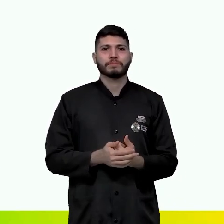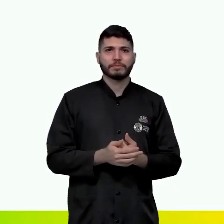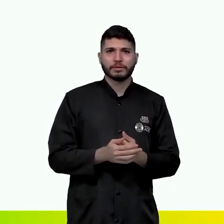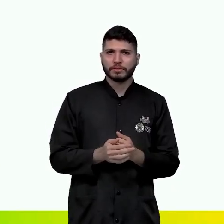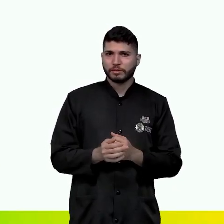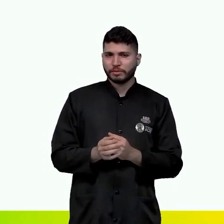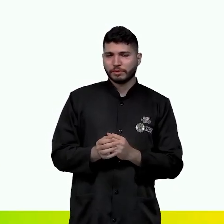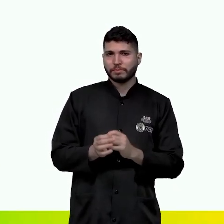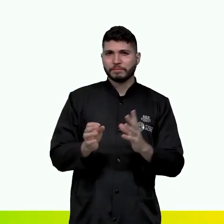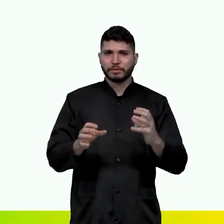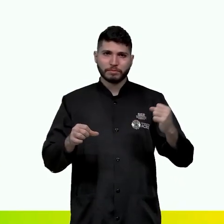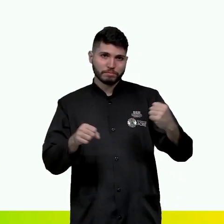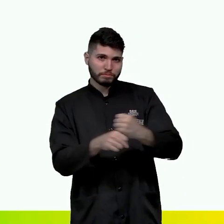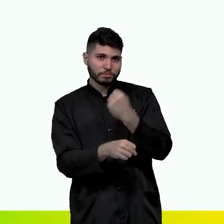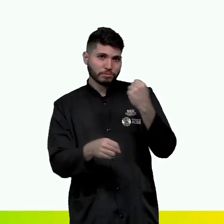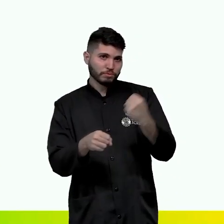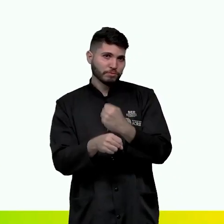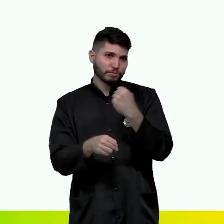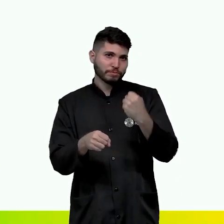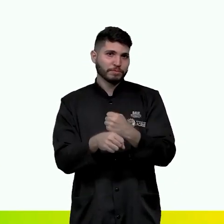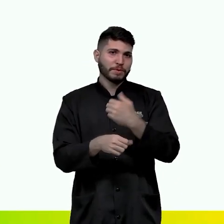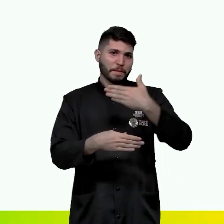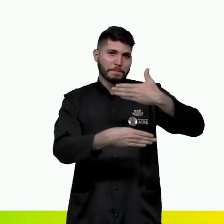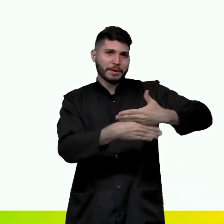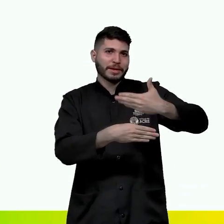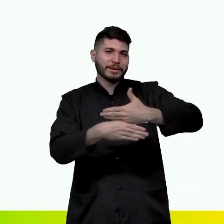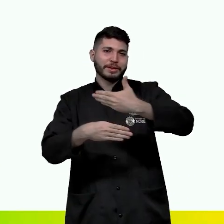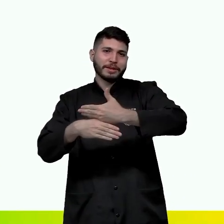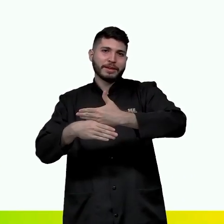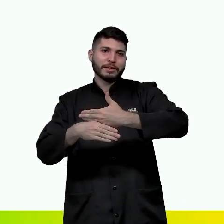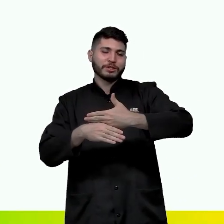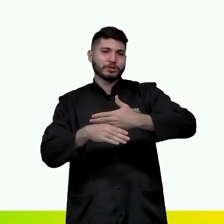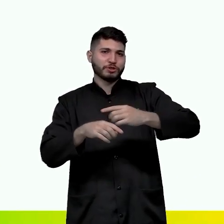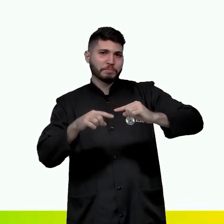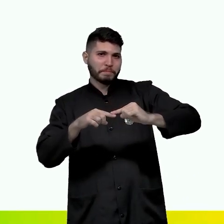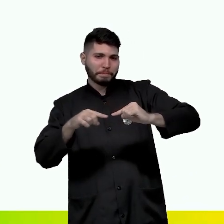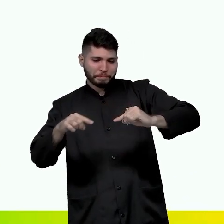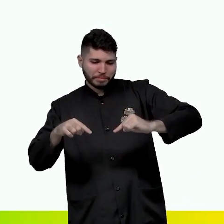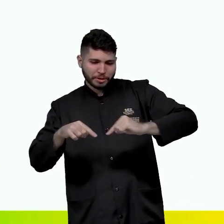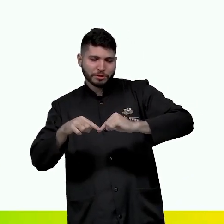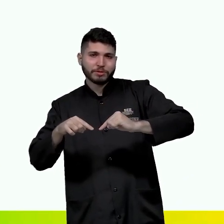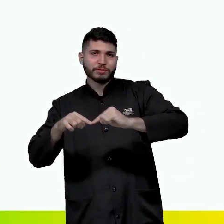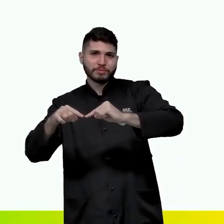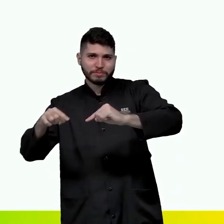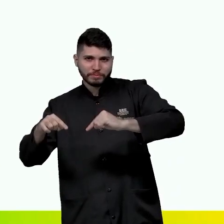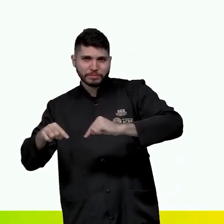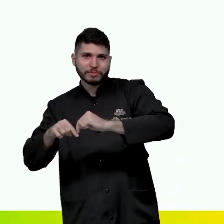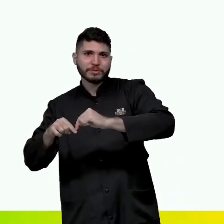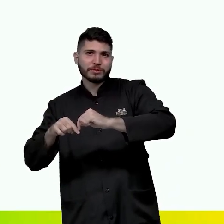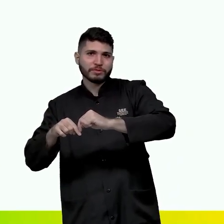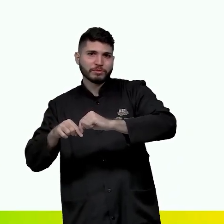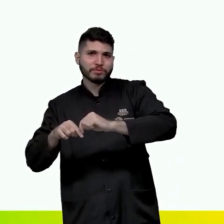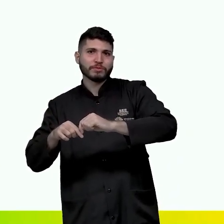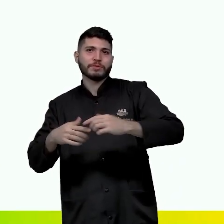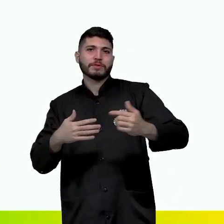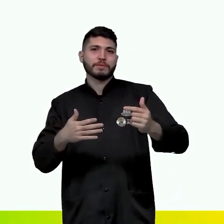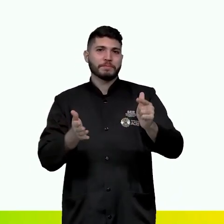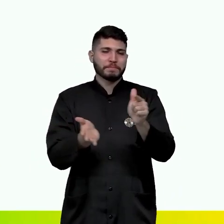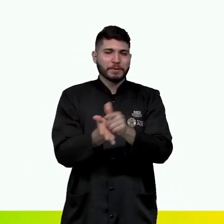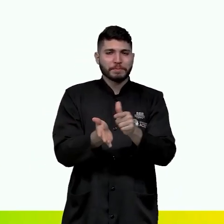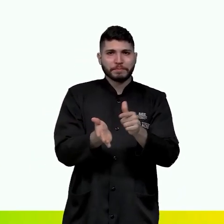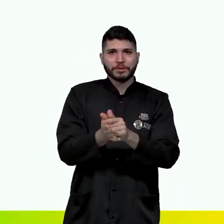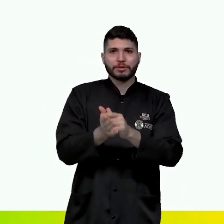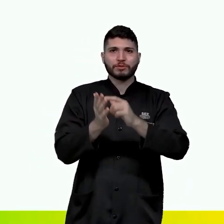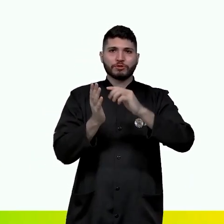com cerâmica, papel ou tinta, por exemplo, etc. Saber quantos metros quadrados de tinta